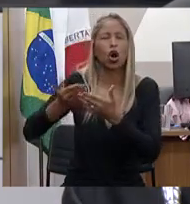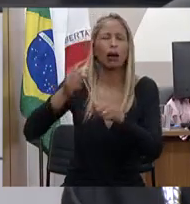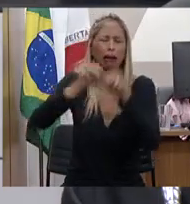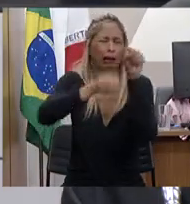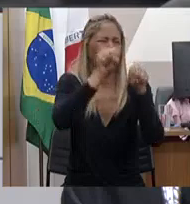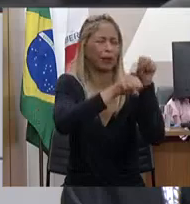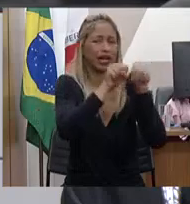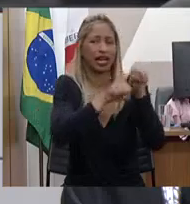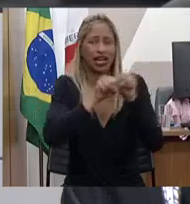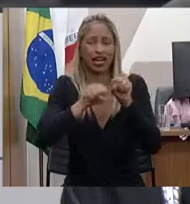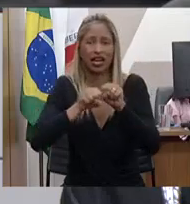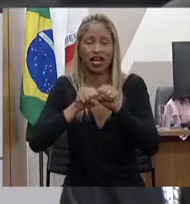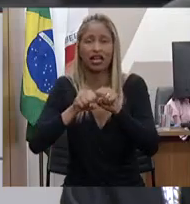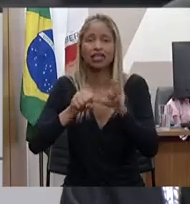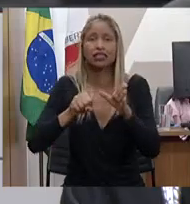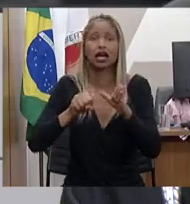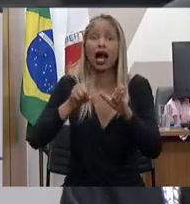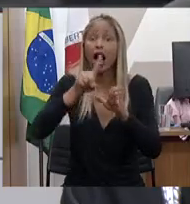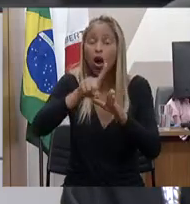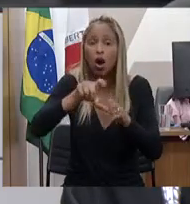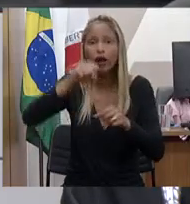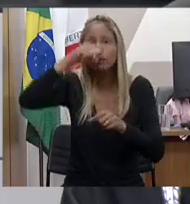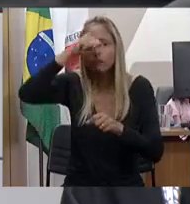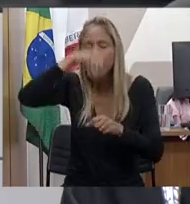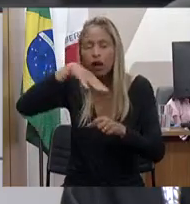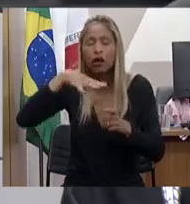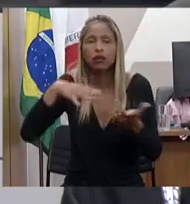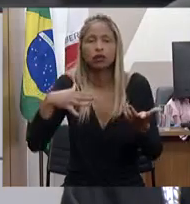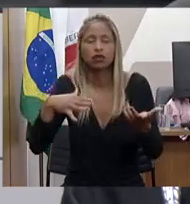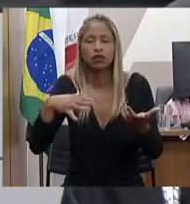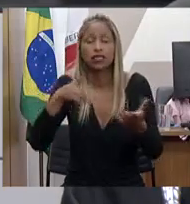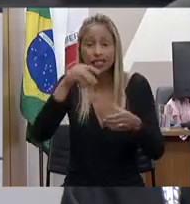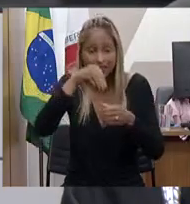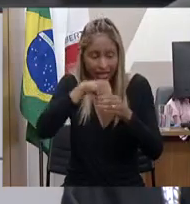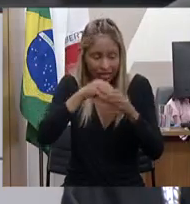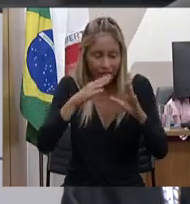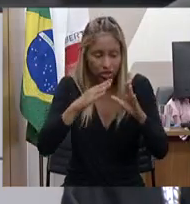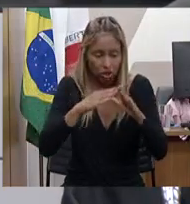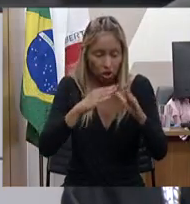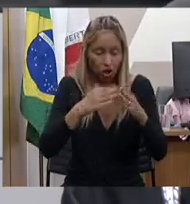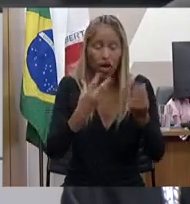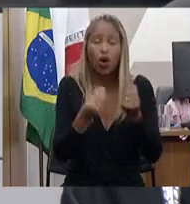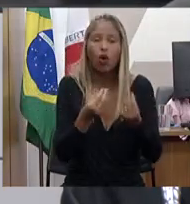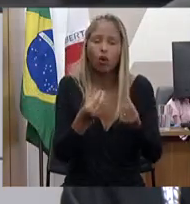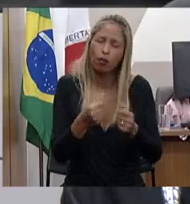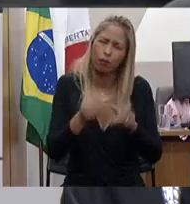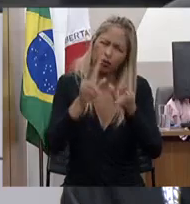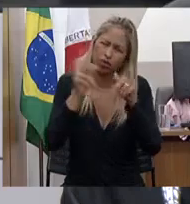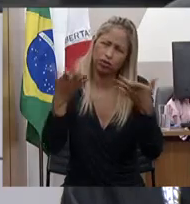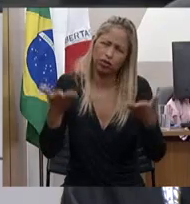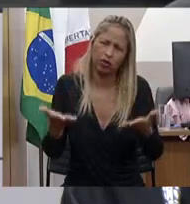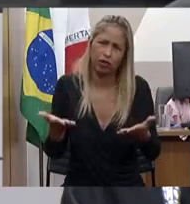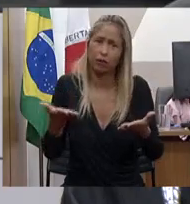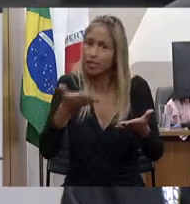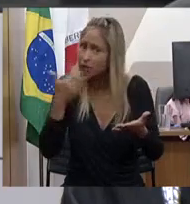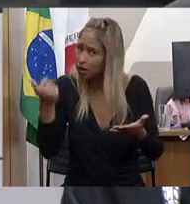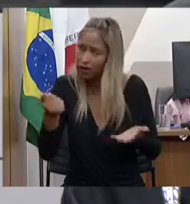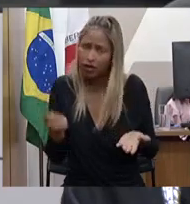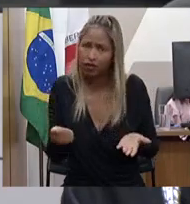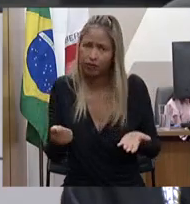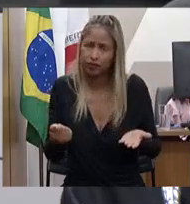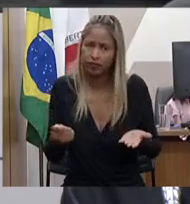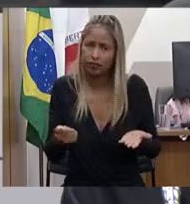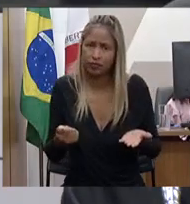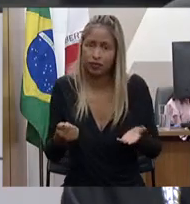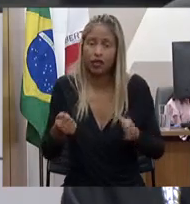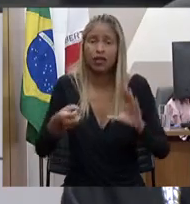a questão de ameaças de agressão se isso não melhorar dentro da escola o piso não vai resolver a vida do professor se